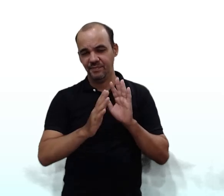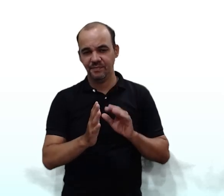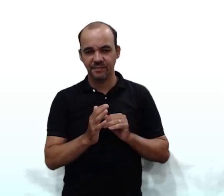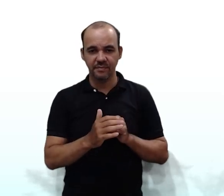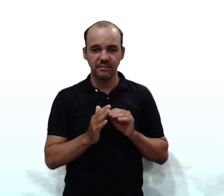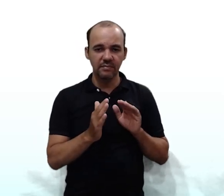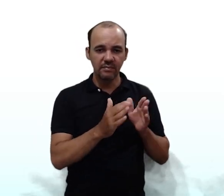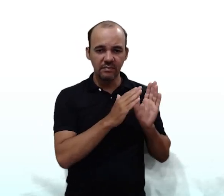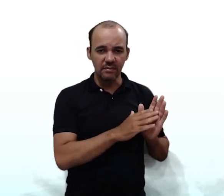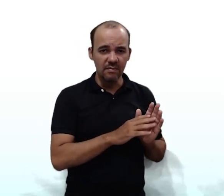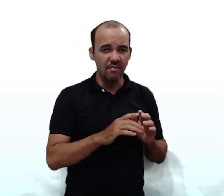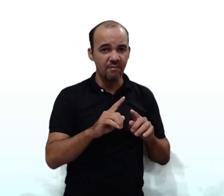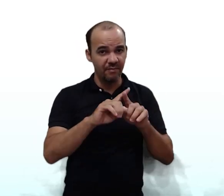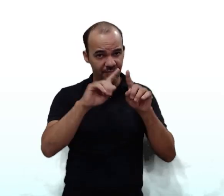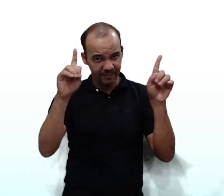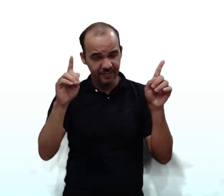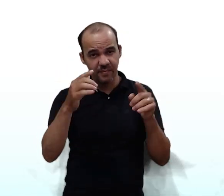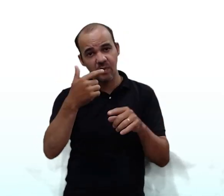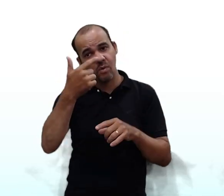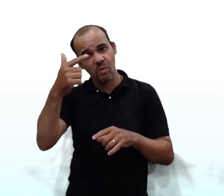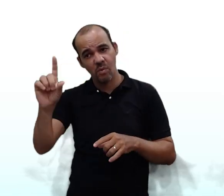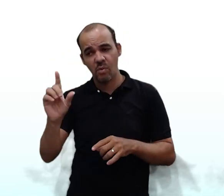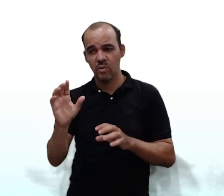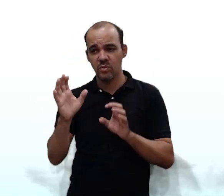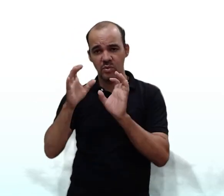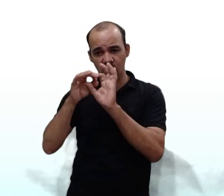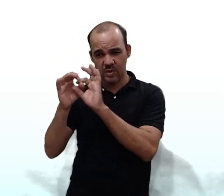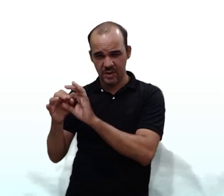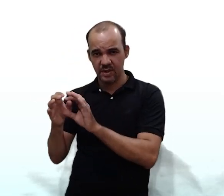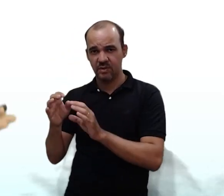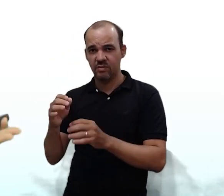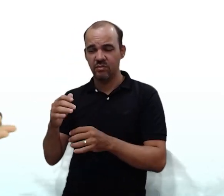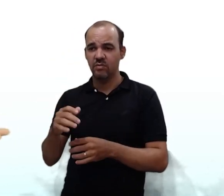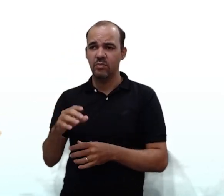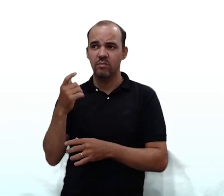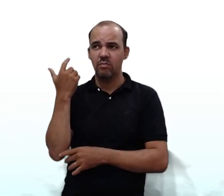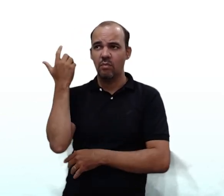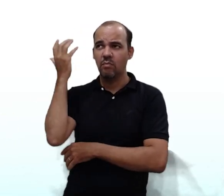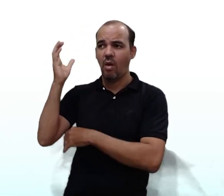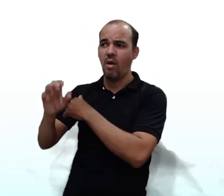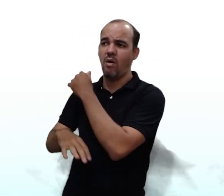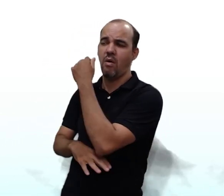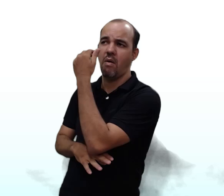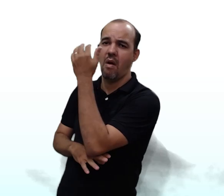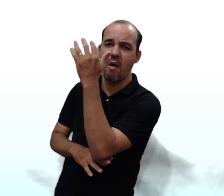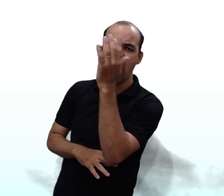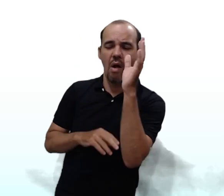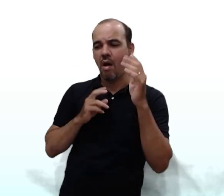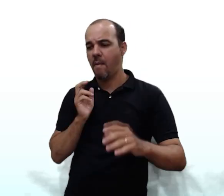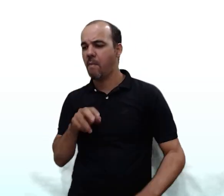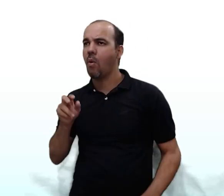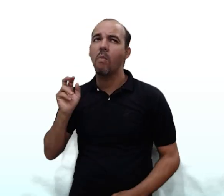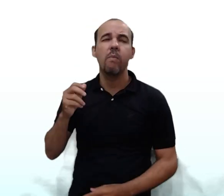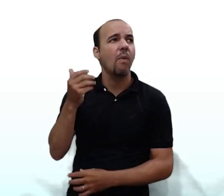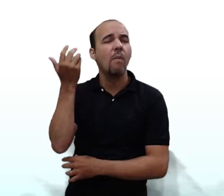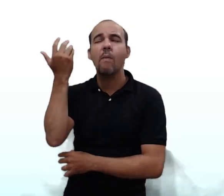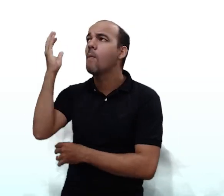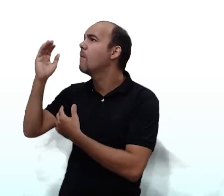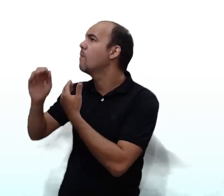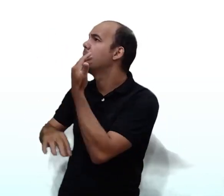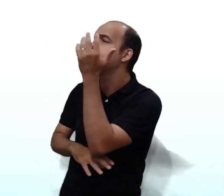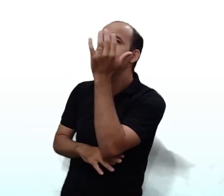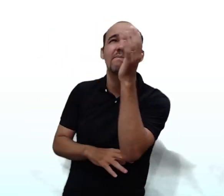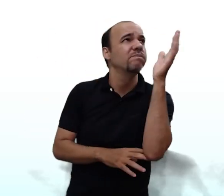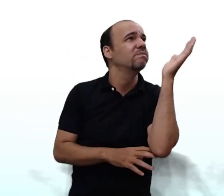Mas, pegando agora uma outra situação, um outro contexto. Eu estou numa floresta. Se eu estou numa floresta e